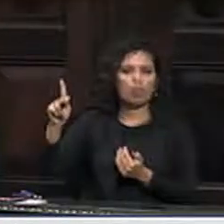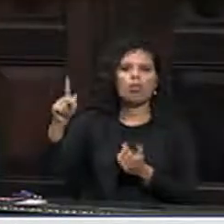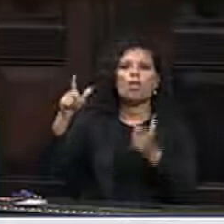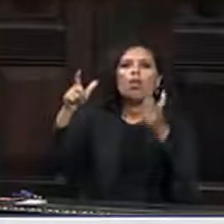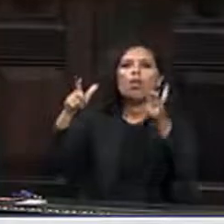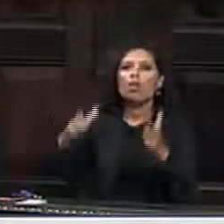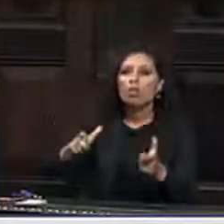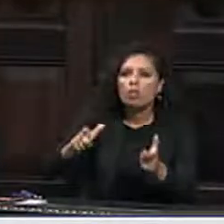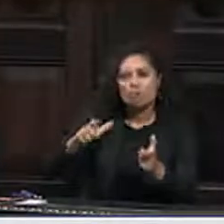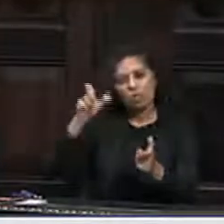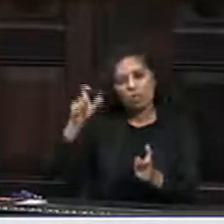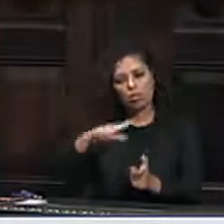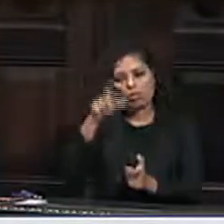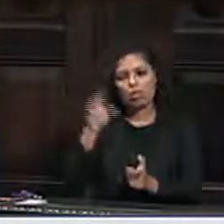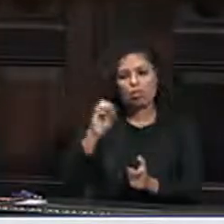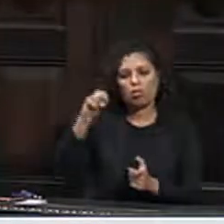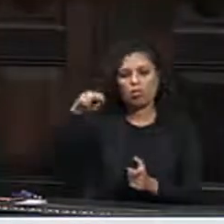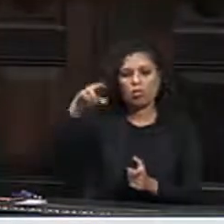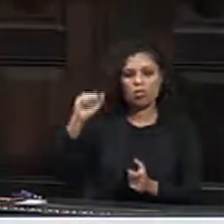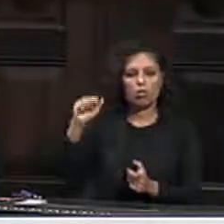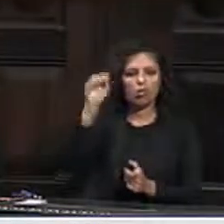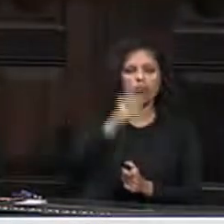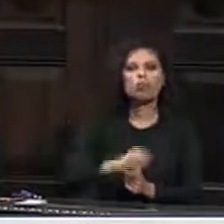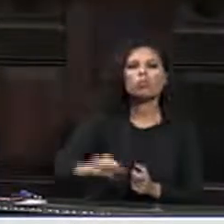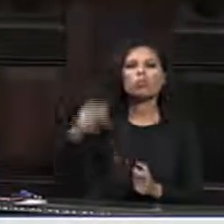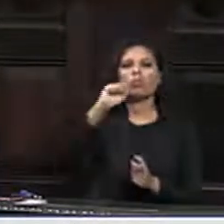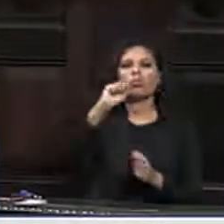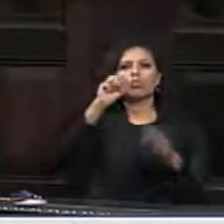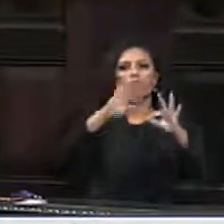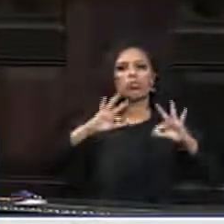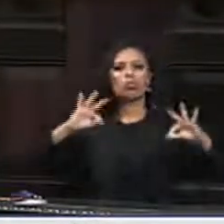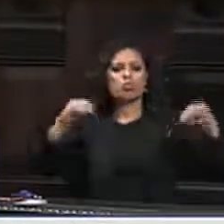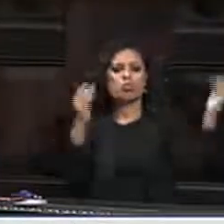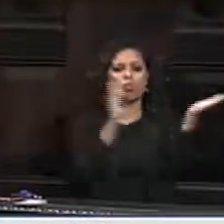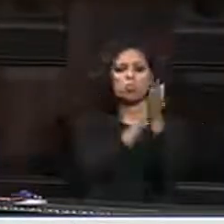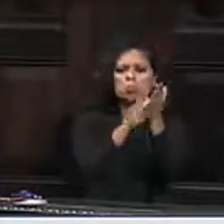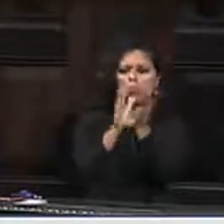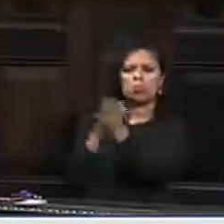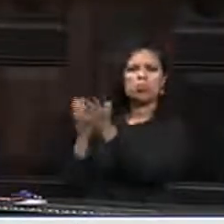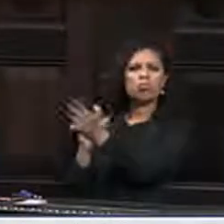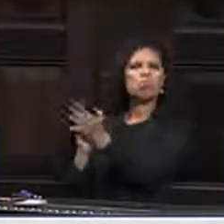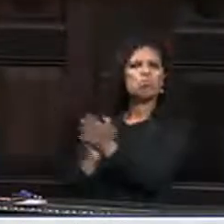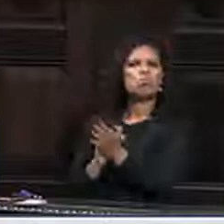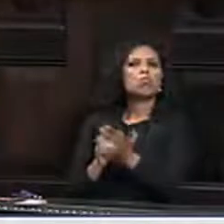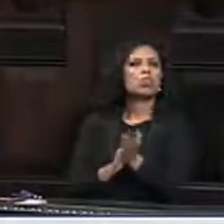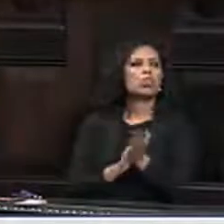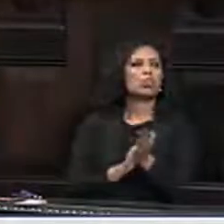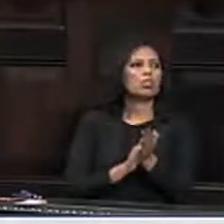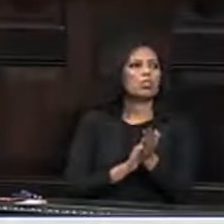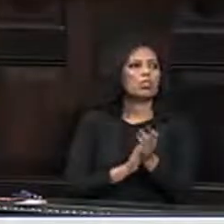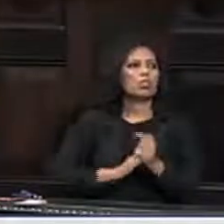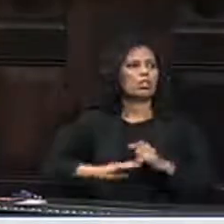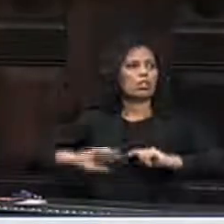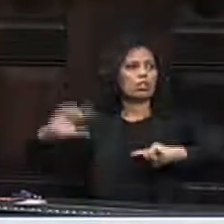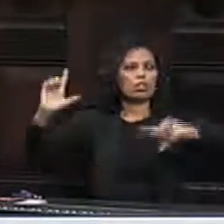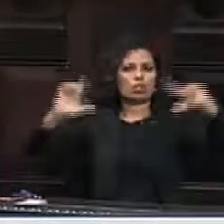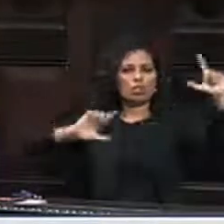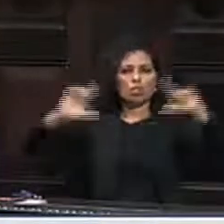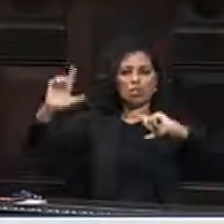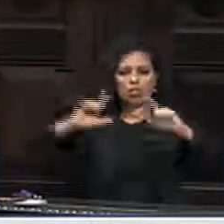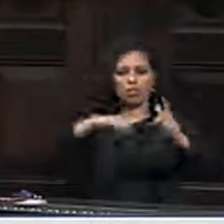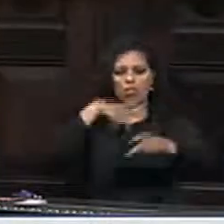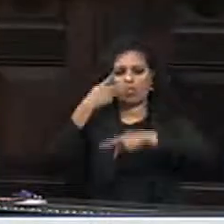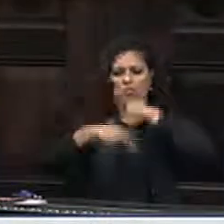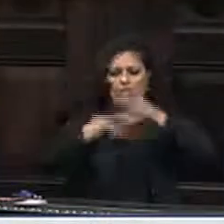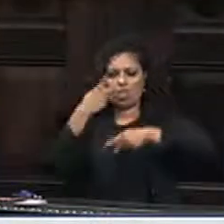Zona Sul, com aplauso de toda a mídia escrita,